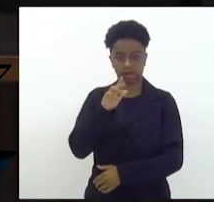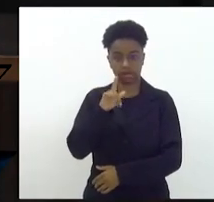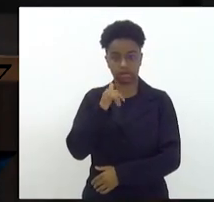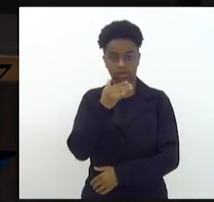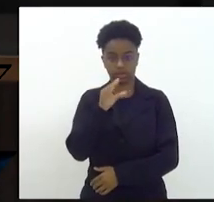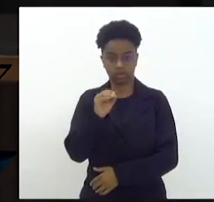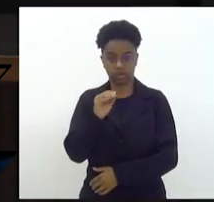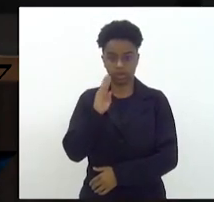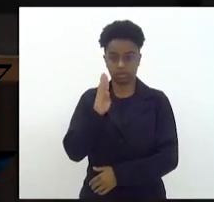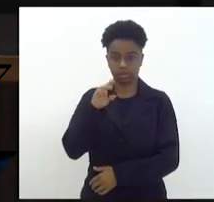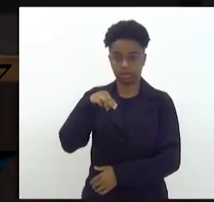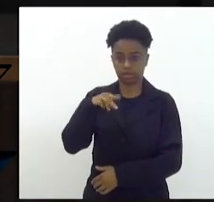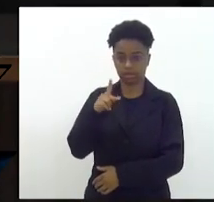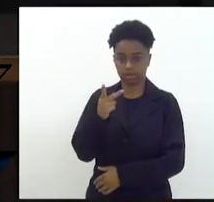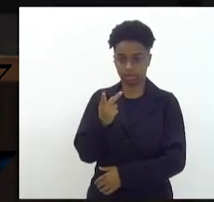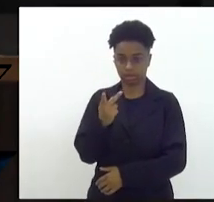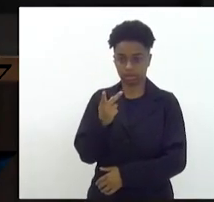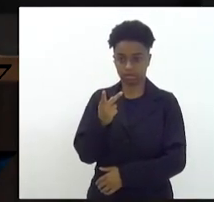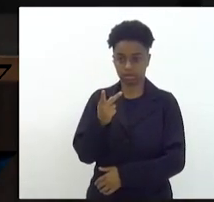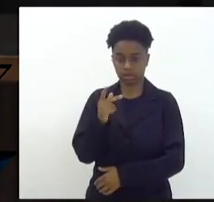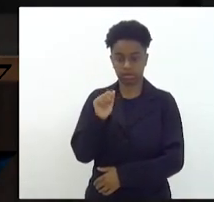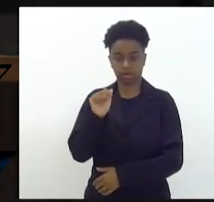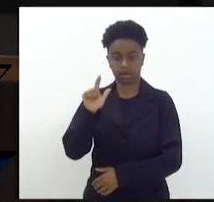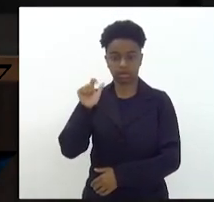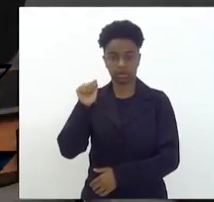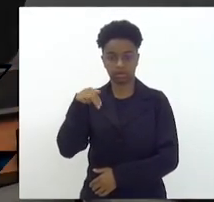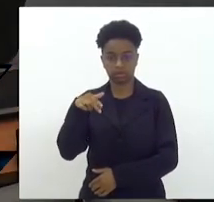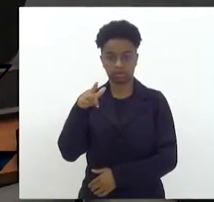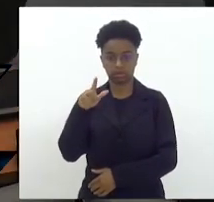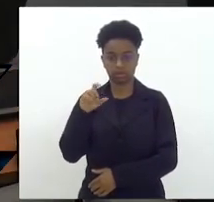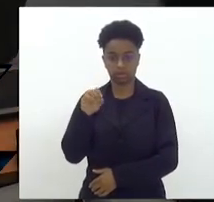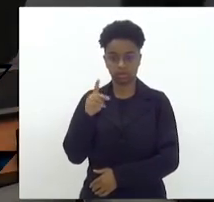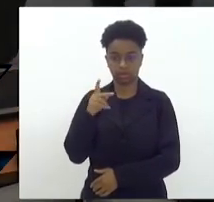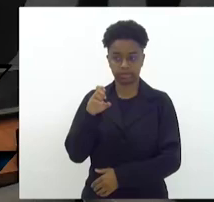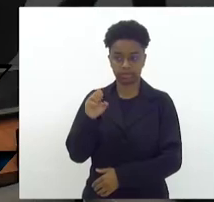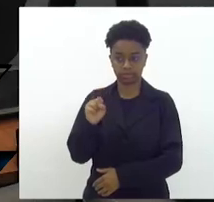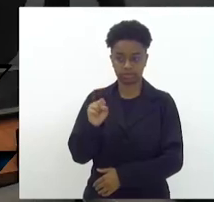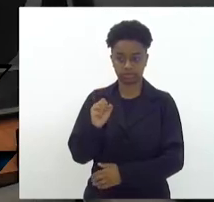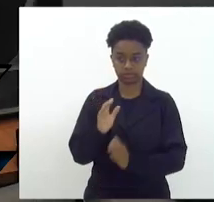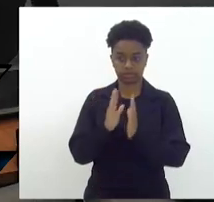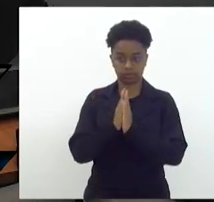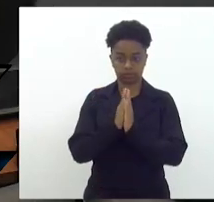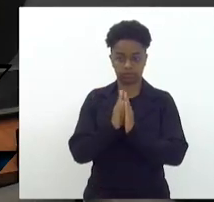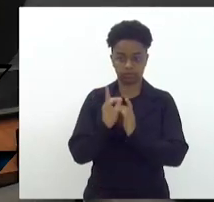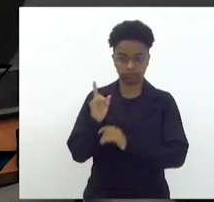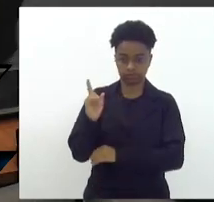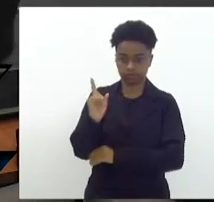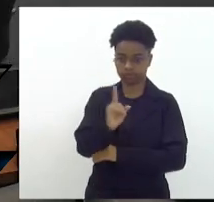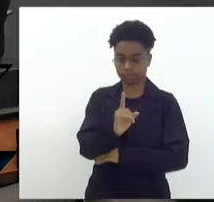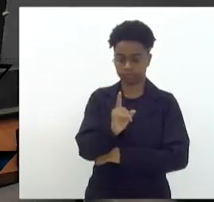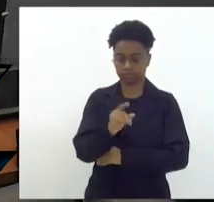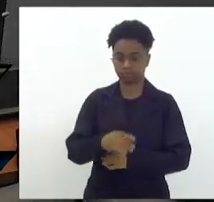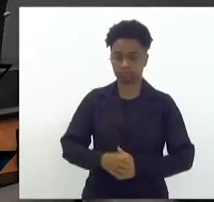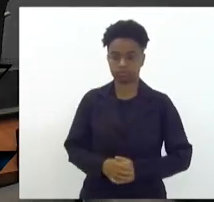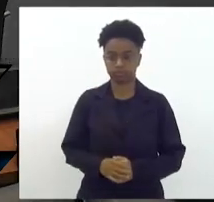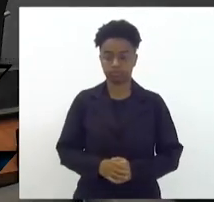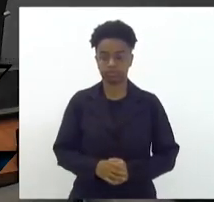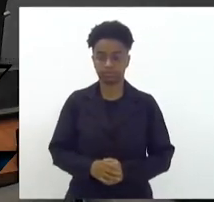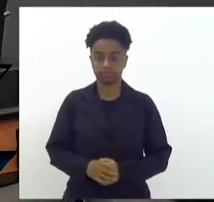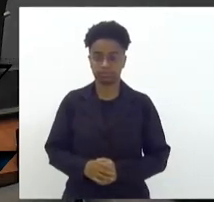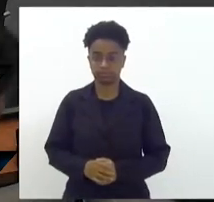BNH Deputado Alan Lopes por favor pela condição de esporte lazer